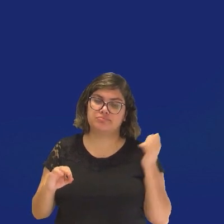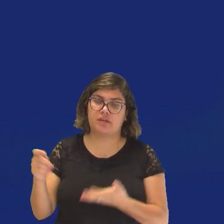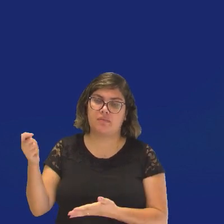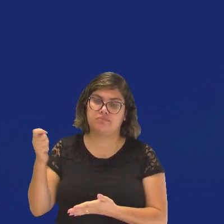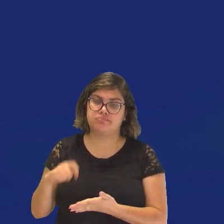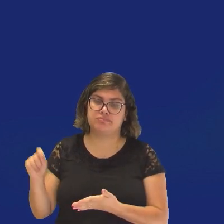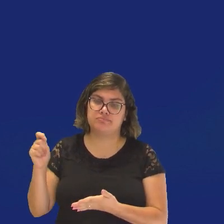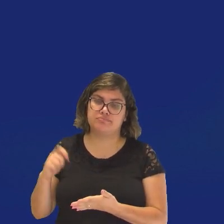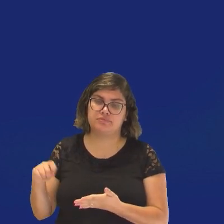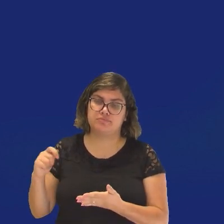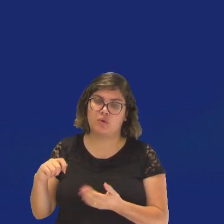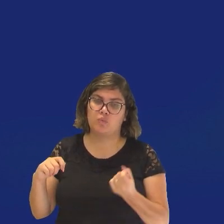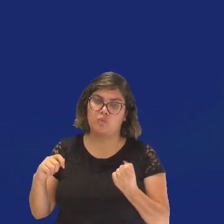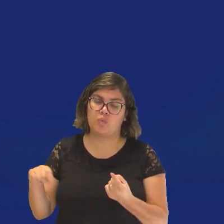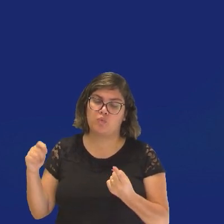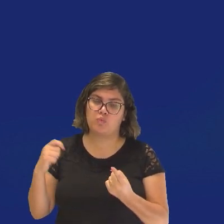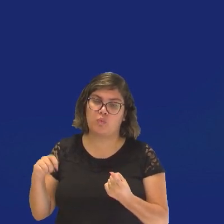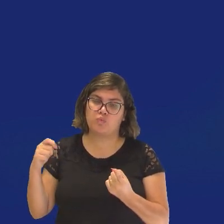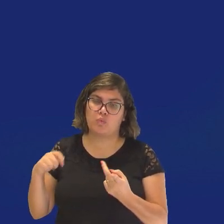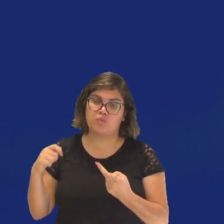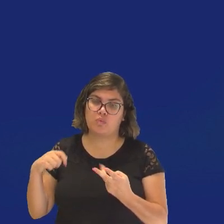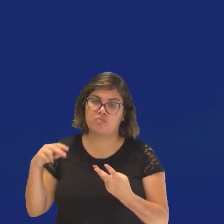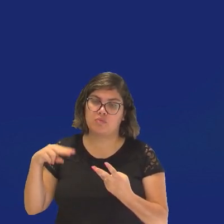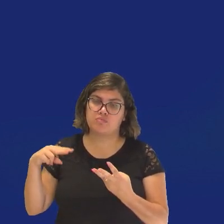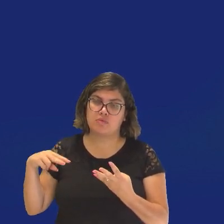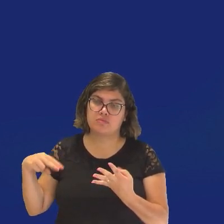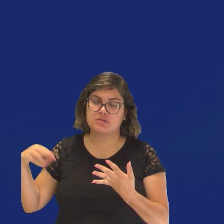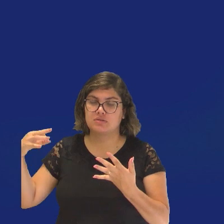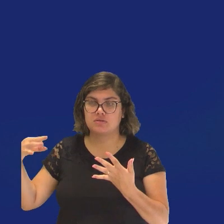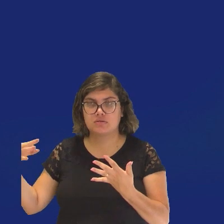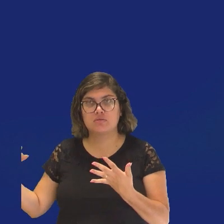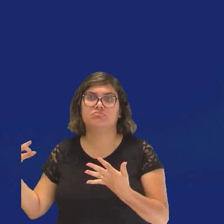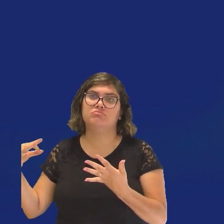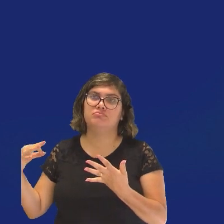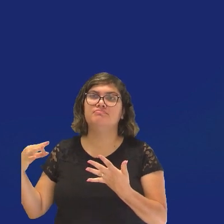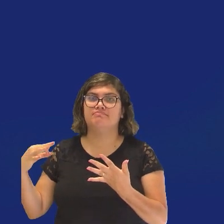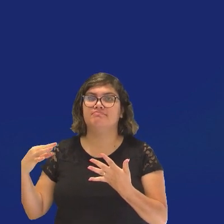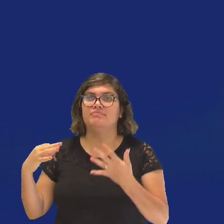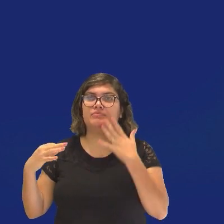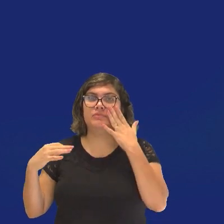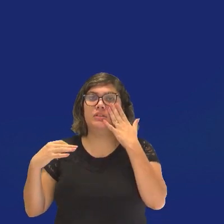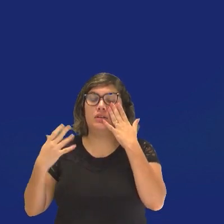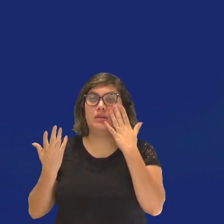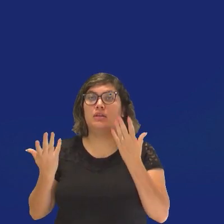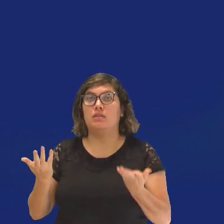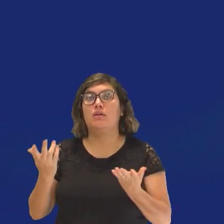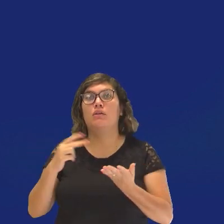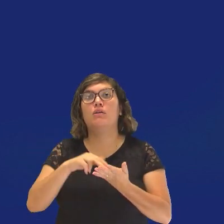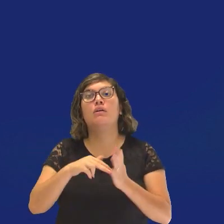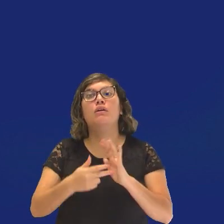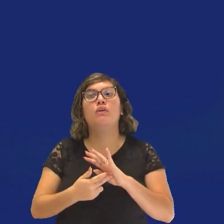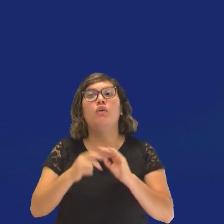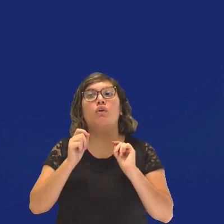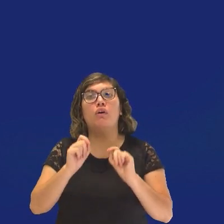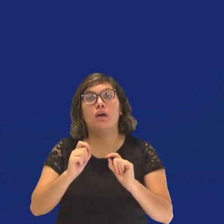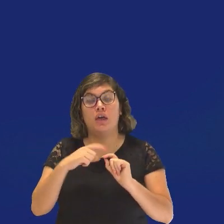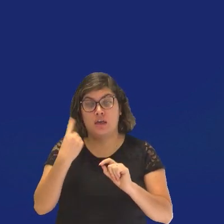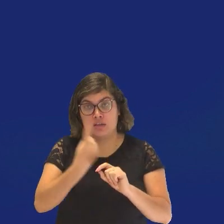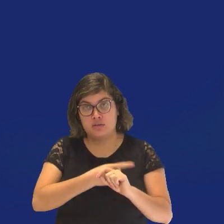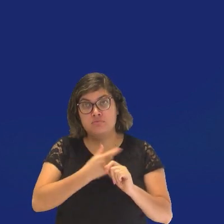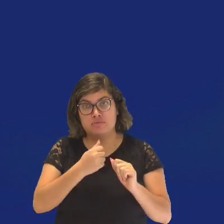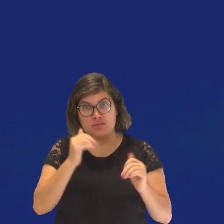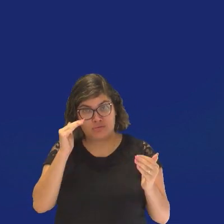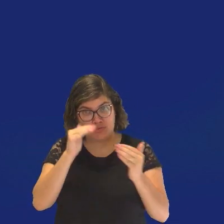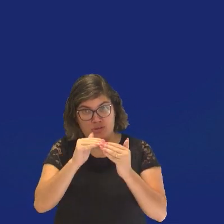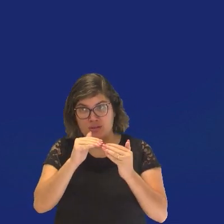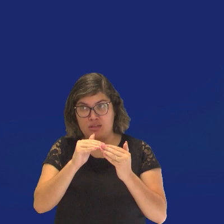que ficar contando as palavras que foram lidas corretamente, quantas palavras foram lidas por minuto. Ou seja, temos que concordar que não é